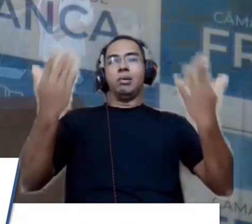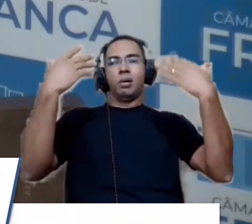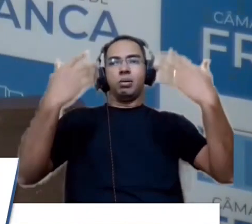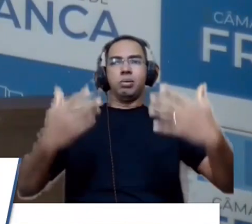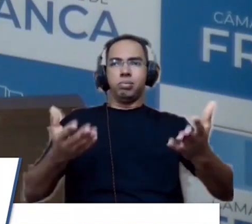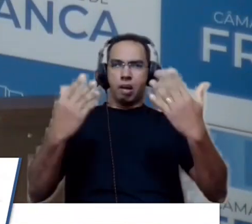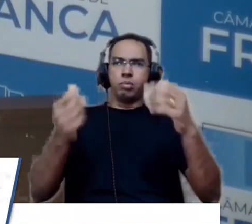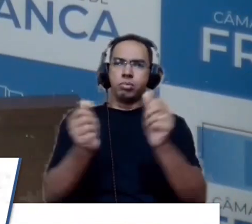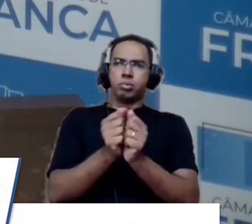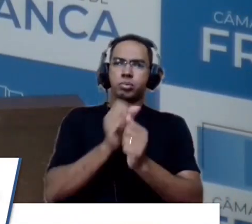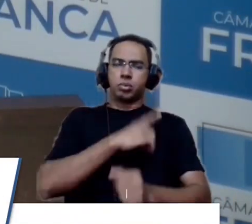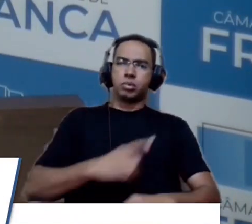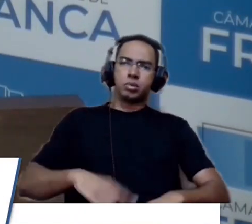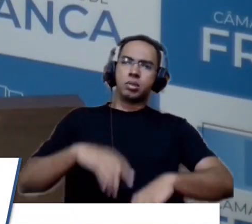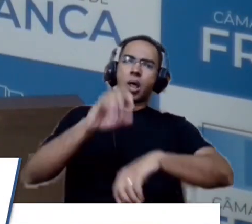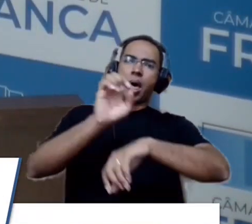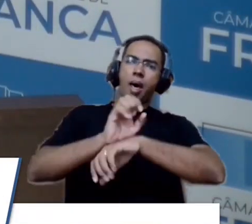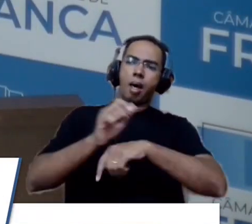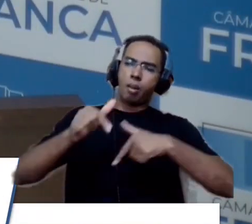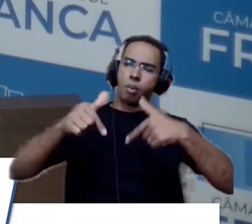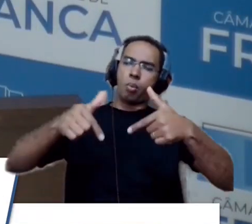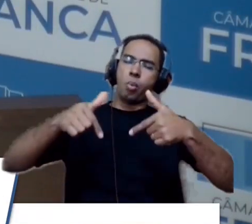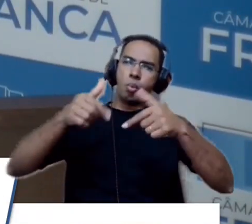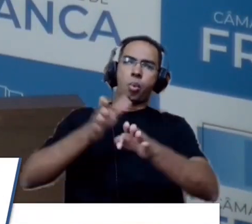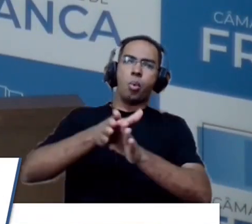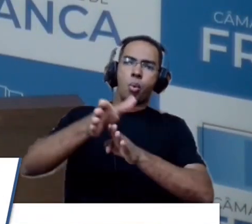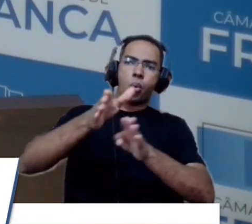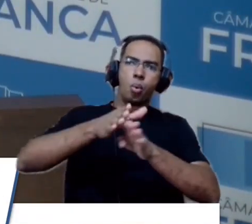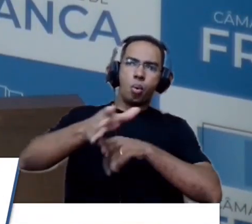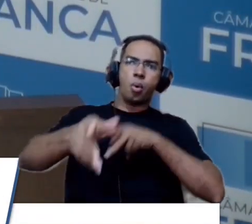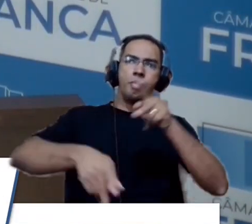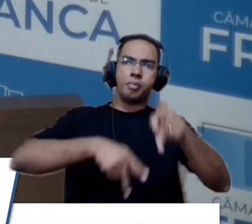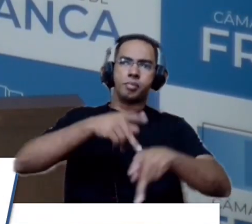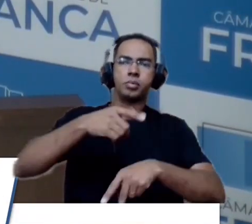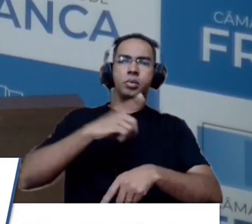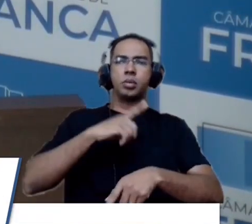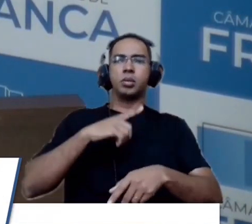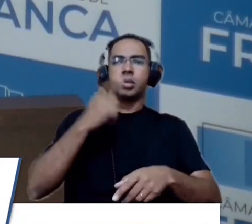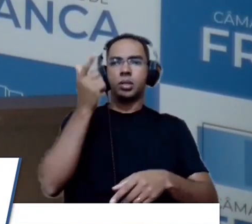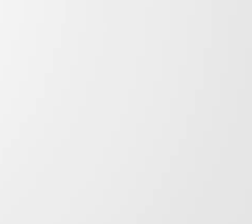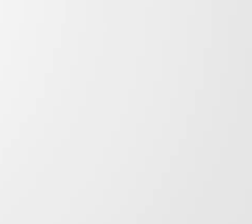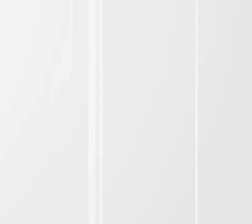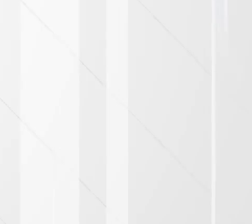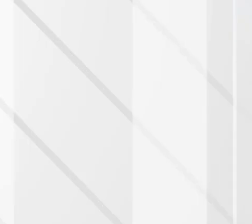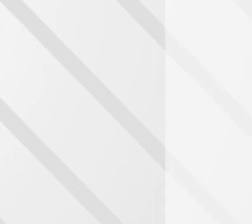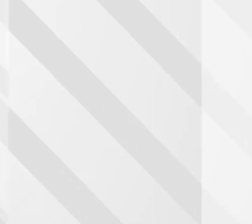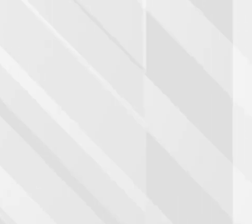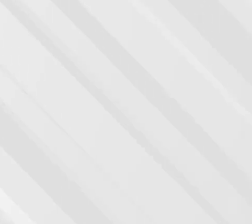deputados estaduais, e vamos brigar para isso, orientar a população, que nós só temos a ganhar. Muito obrigado.